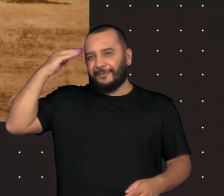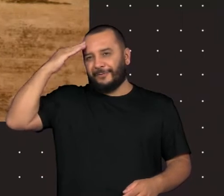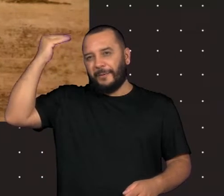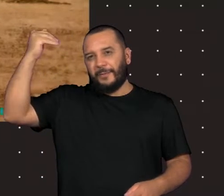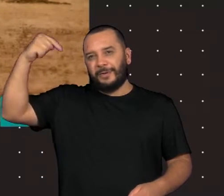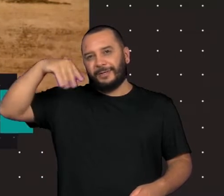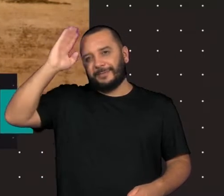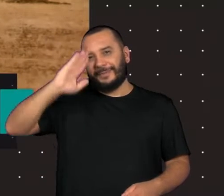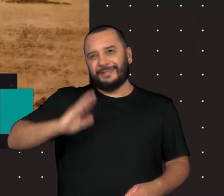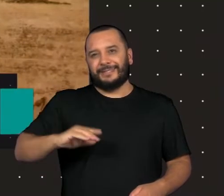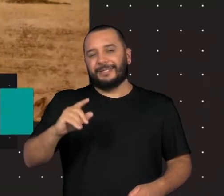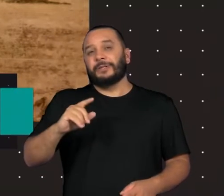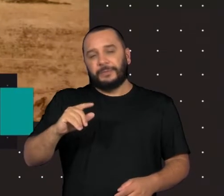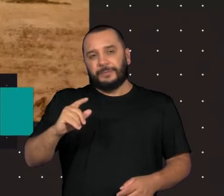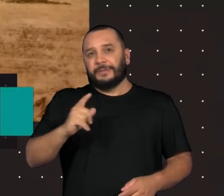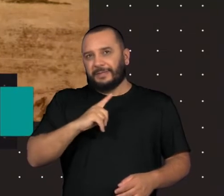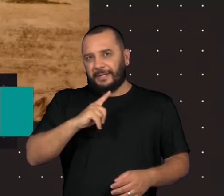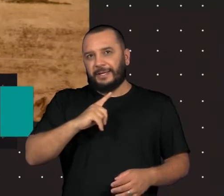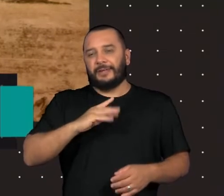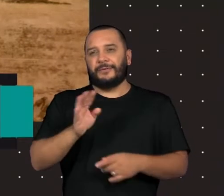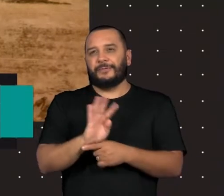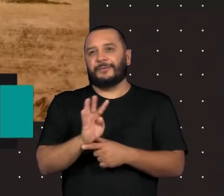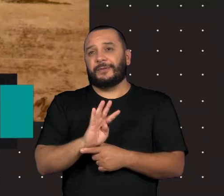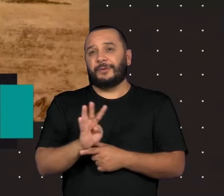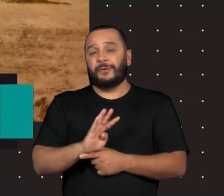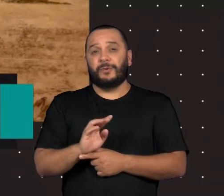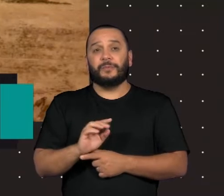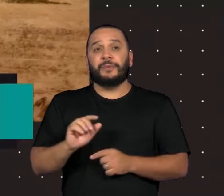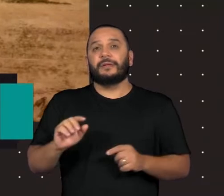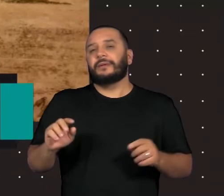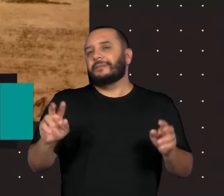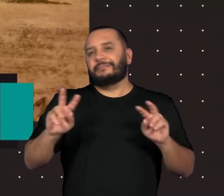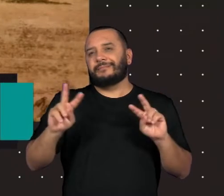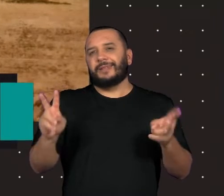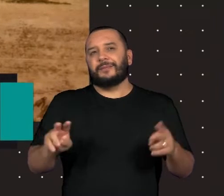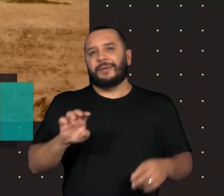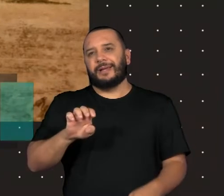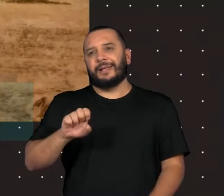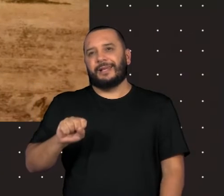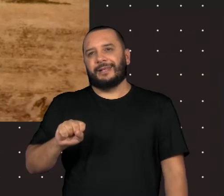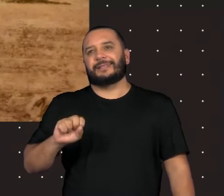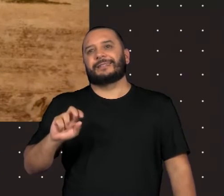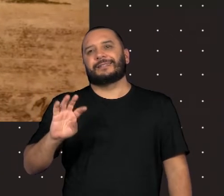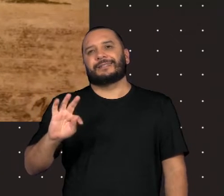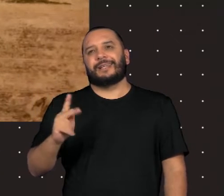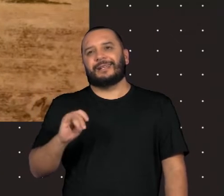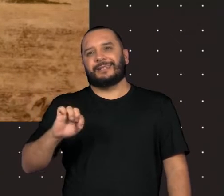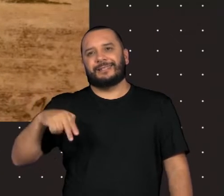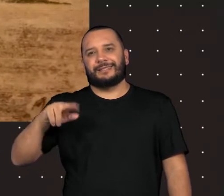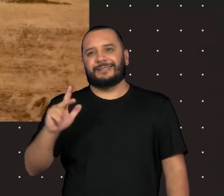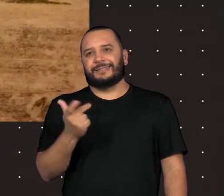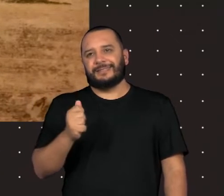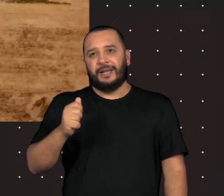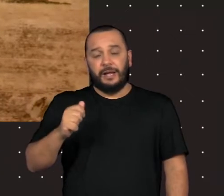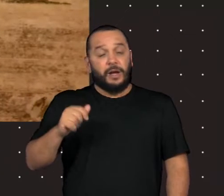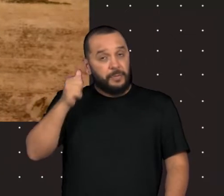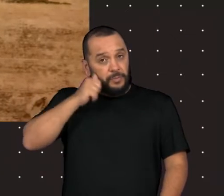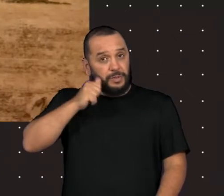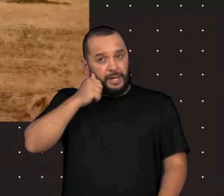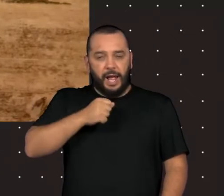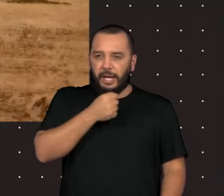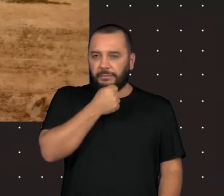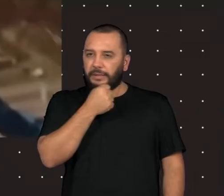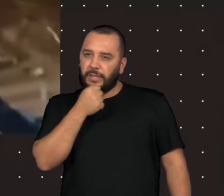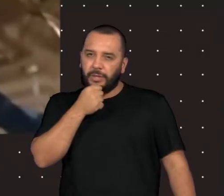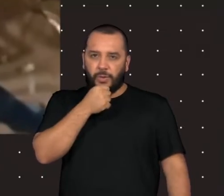num filme Estelinha, que era um roteiro do Zé Rubem Fonseca sobre uma cantora decadente, uma ex-cantora